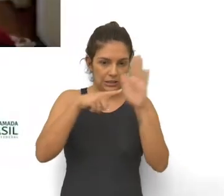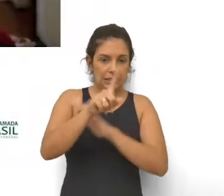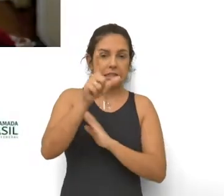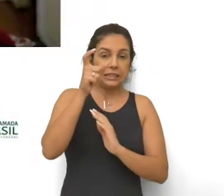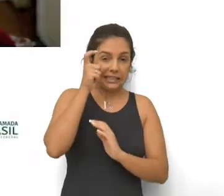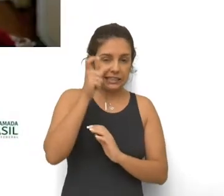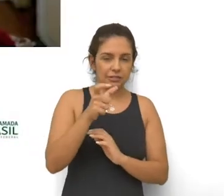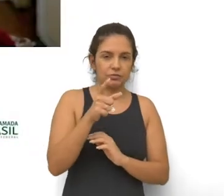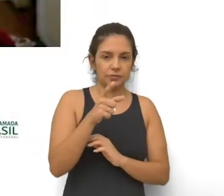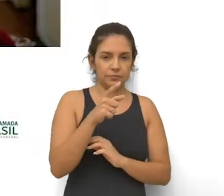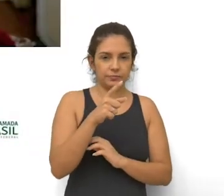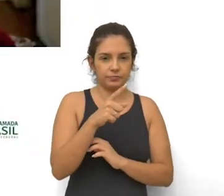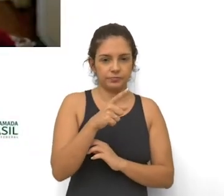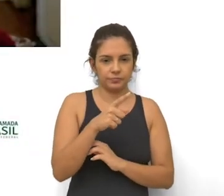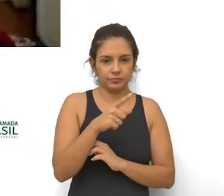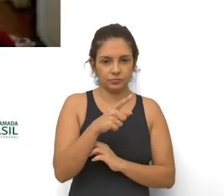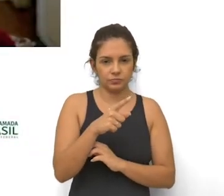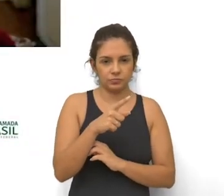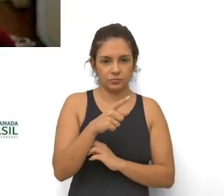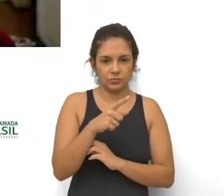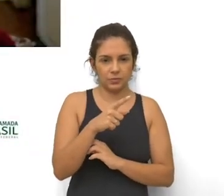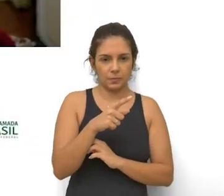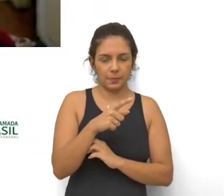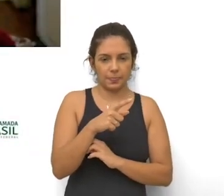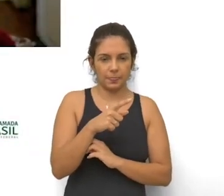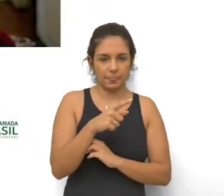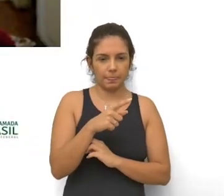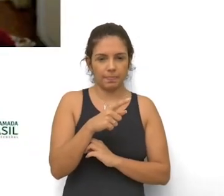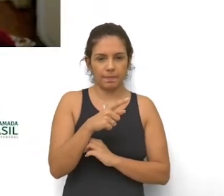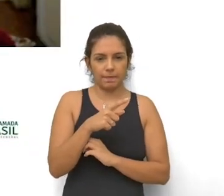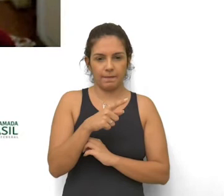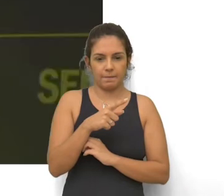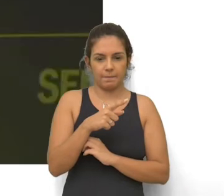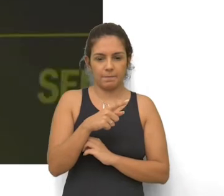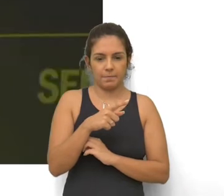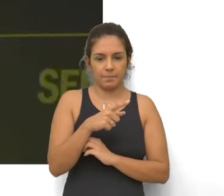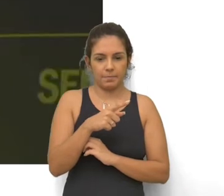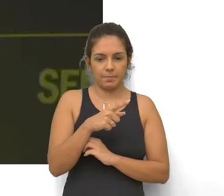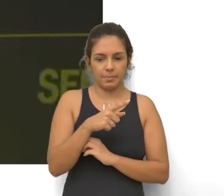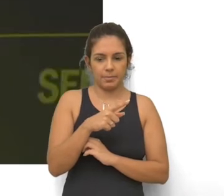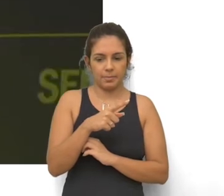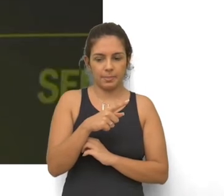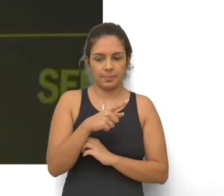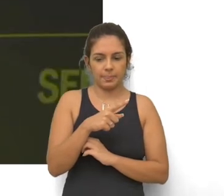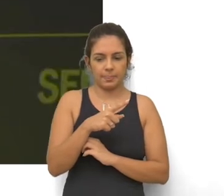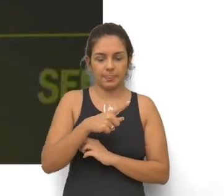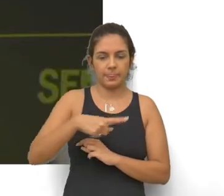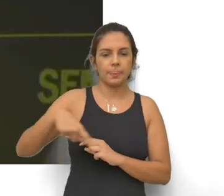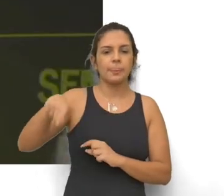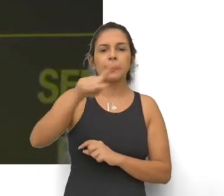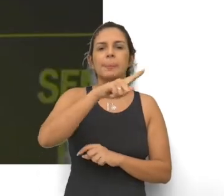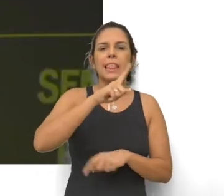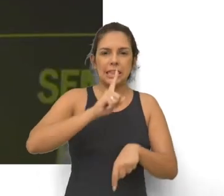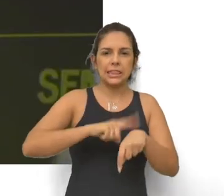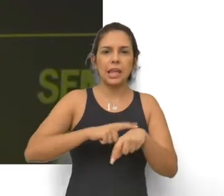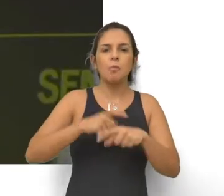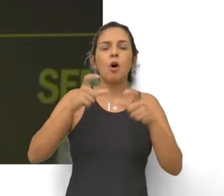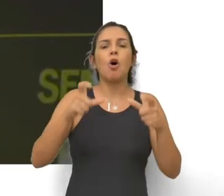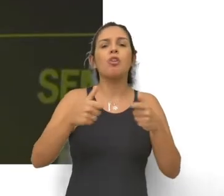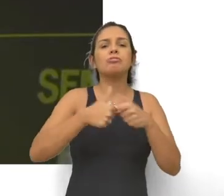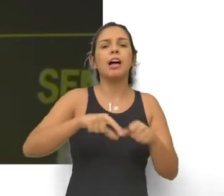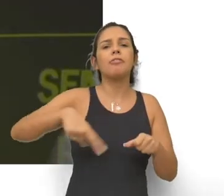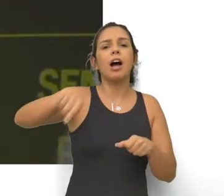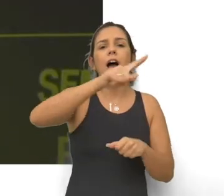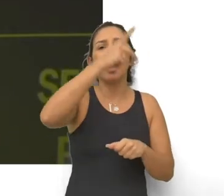interessante. De certa forma também, esse tempo todo, onde estavam